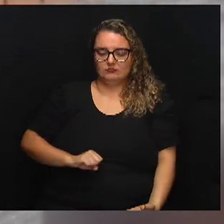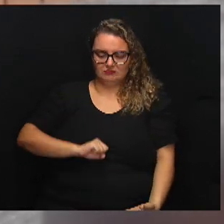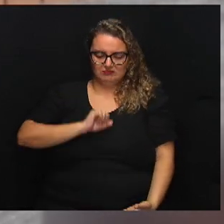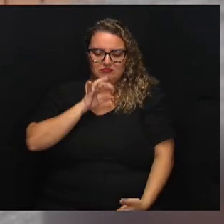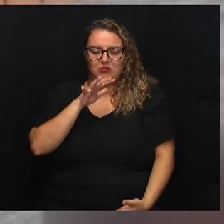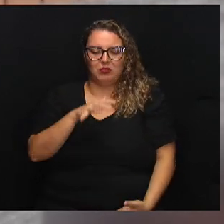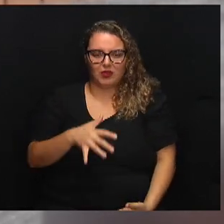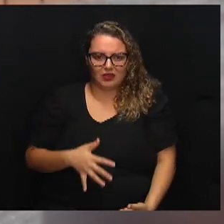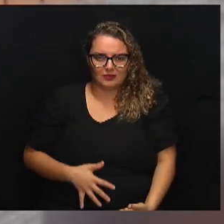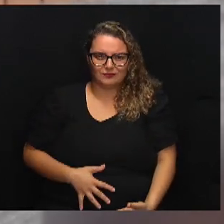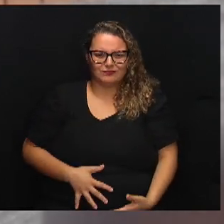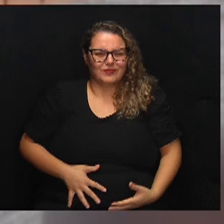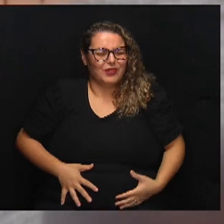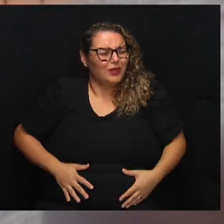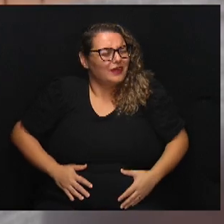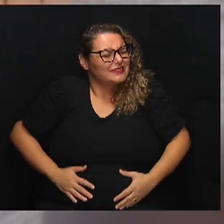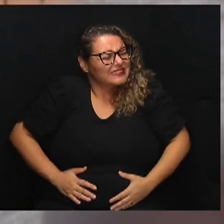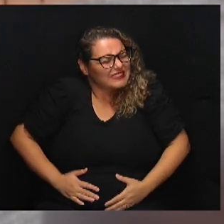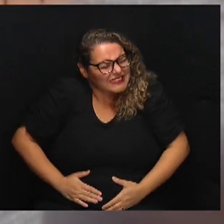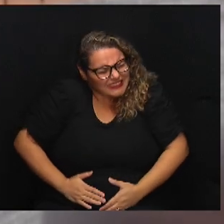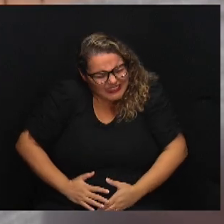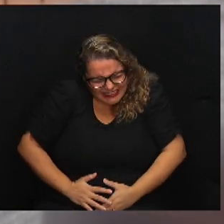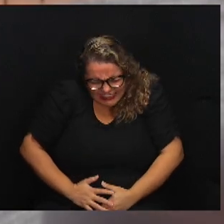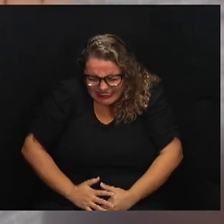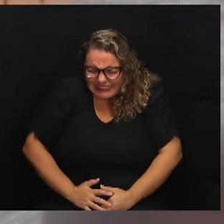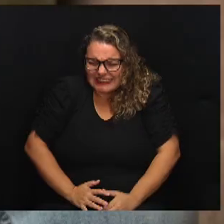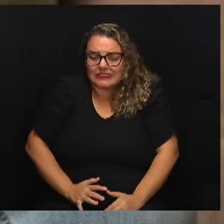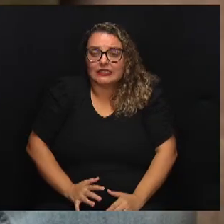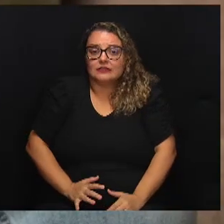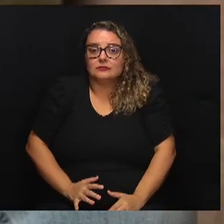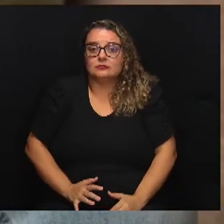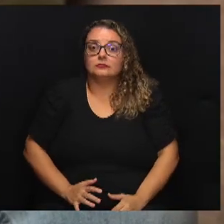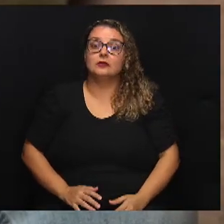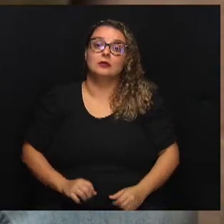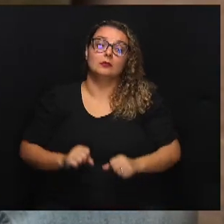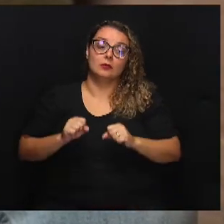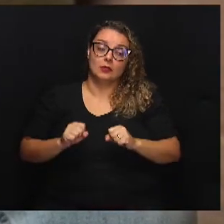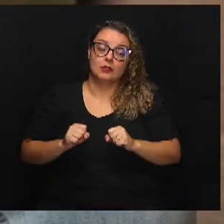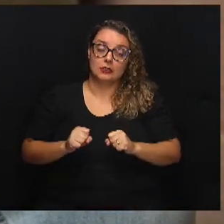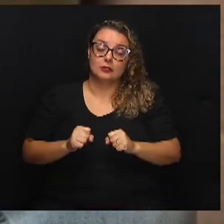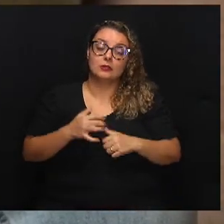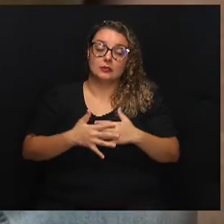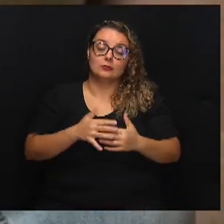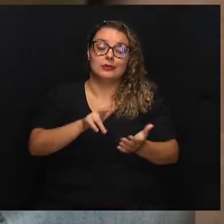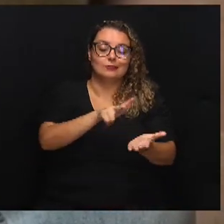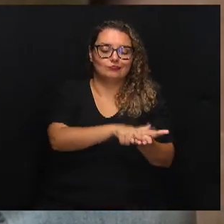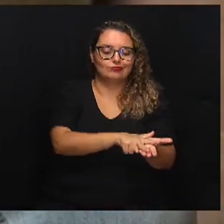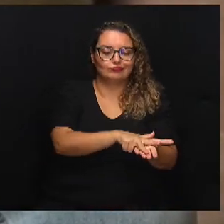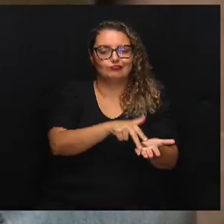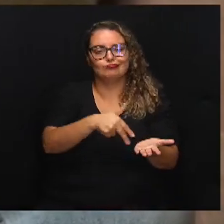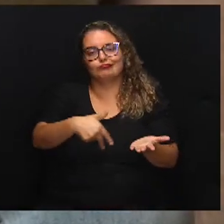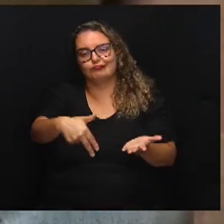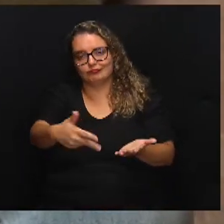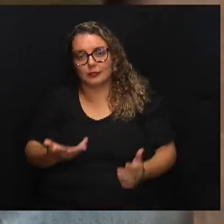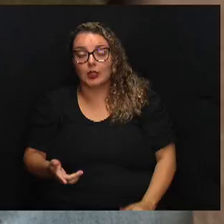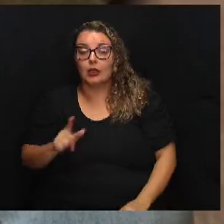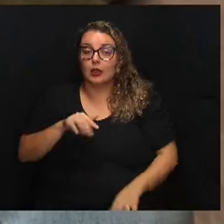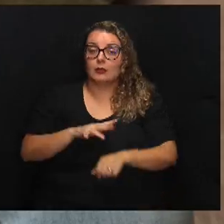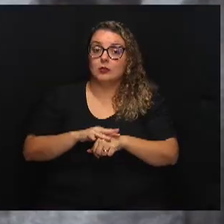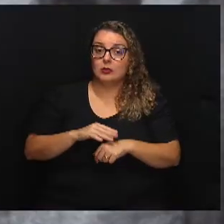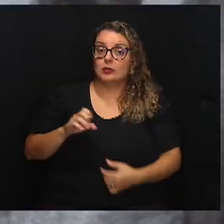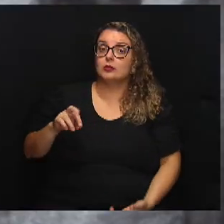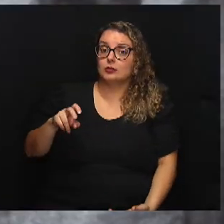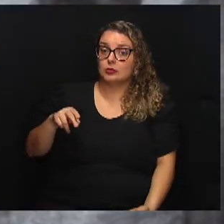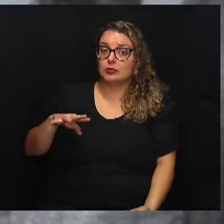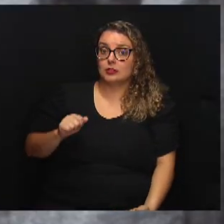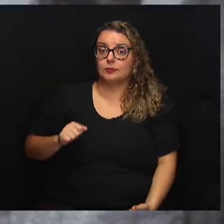vômitos e fortes, impossibilitando inclusive de saírem da cama. Endometriose é uma doença crônica que se caracteriza